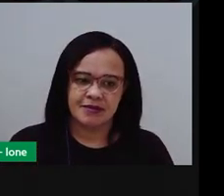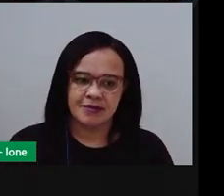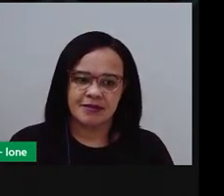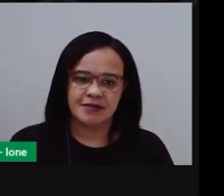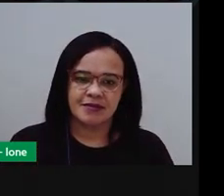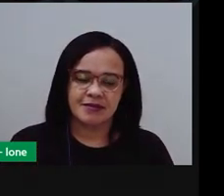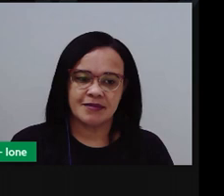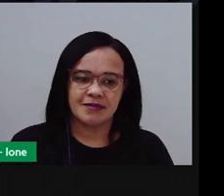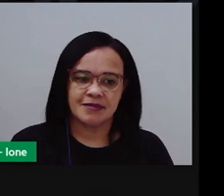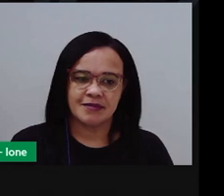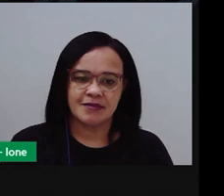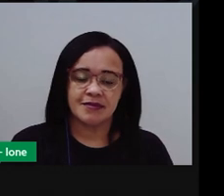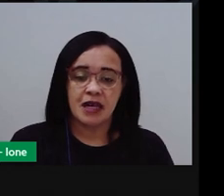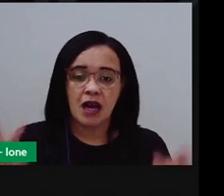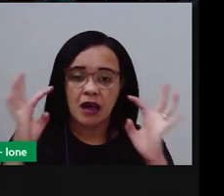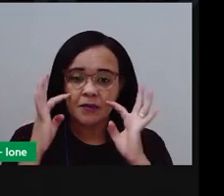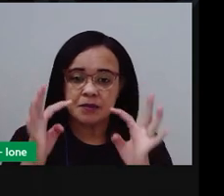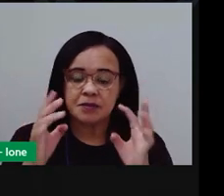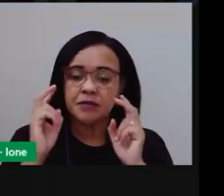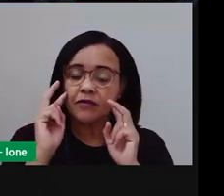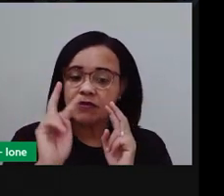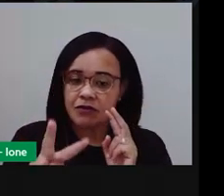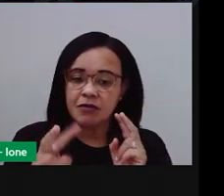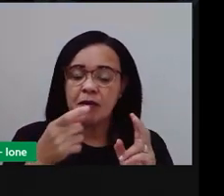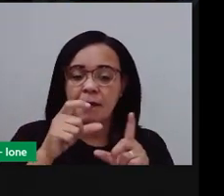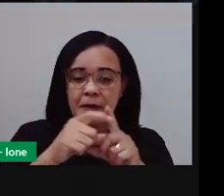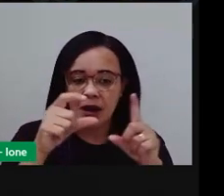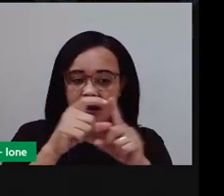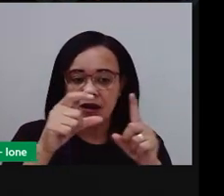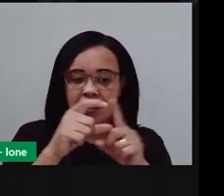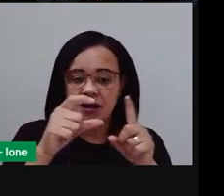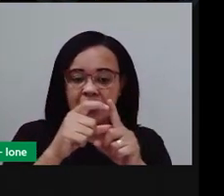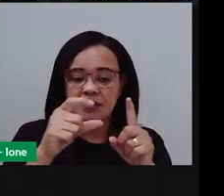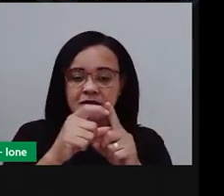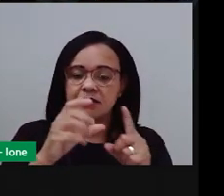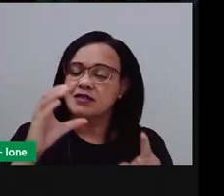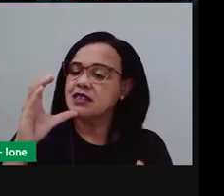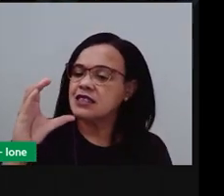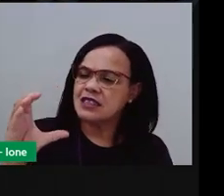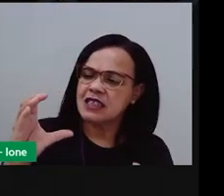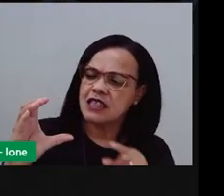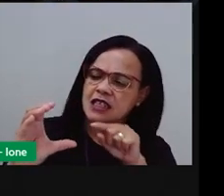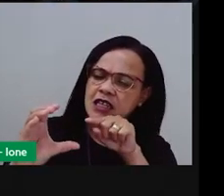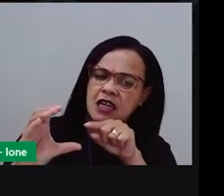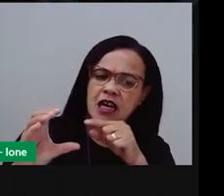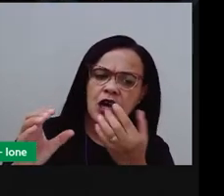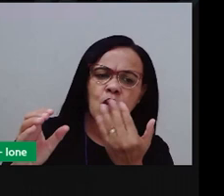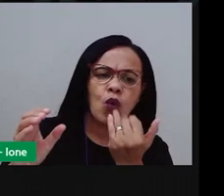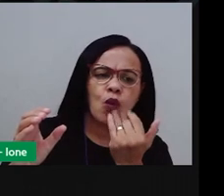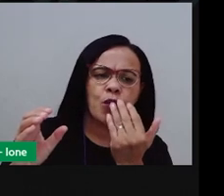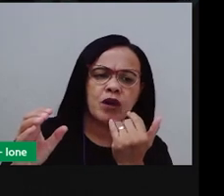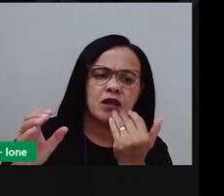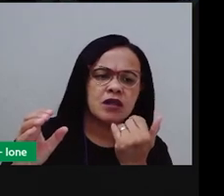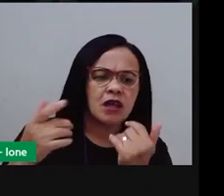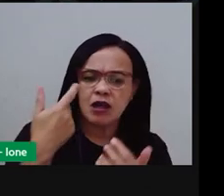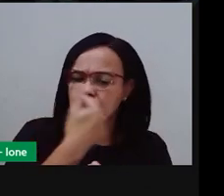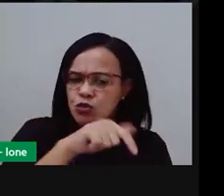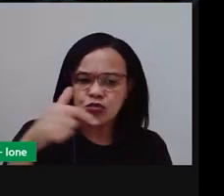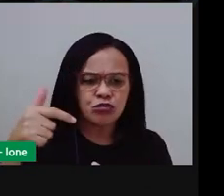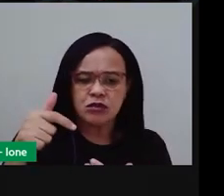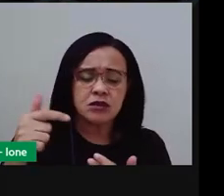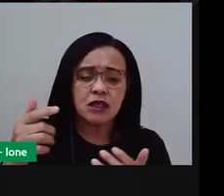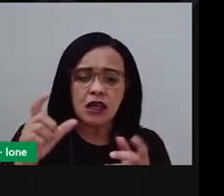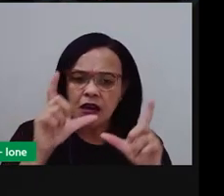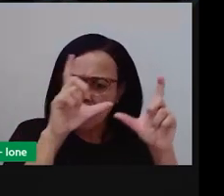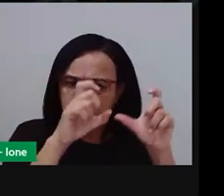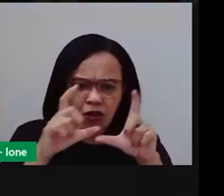uma palavra que o nome de uma comida que começa com a letra C e não tem ali naquela imagem nenhuma que